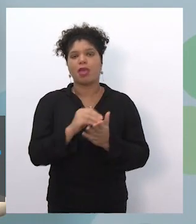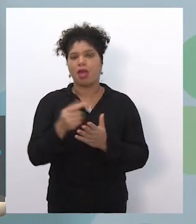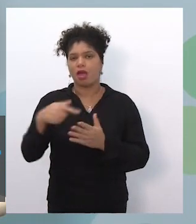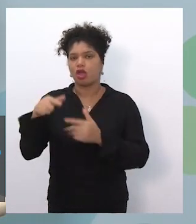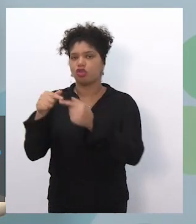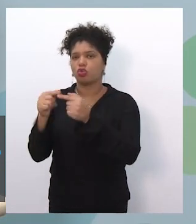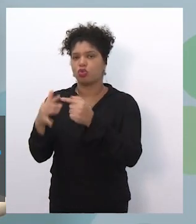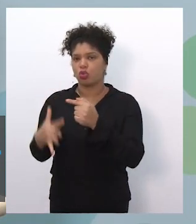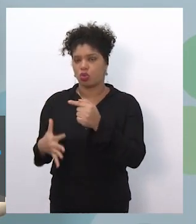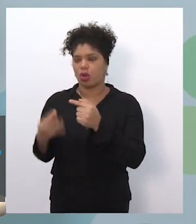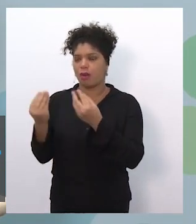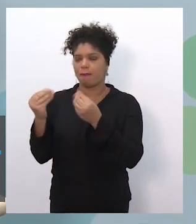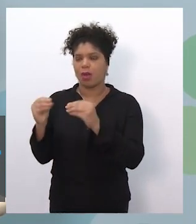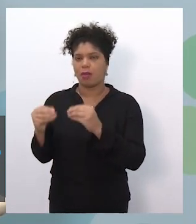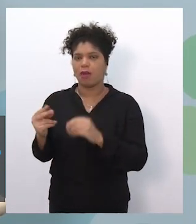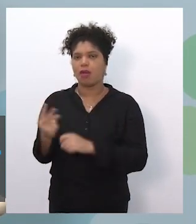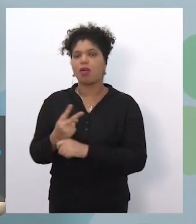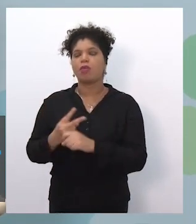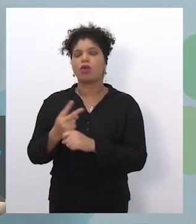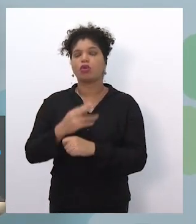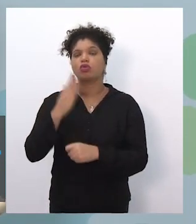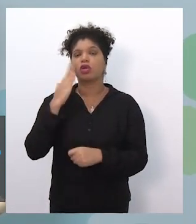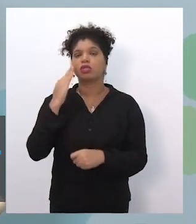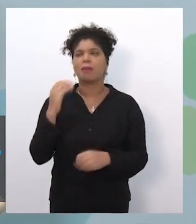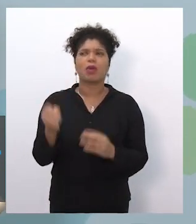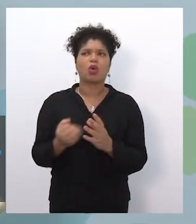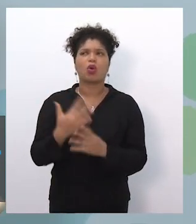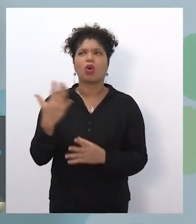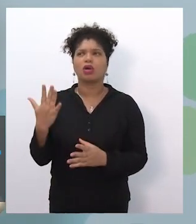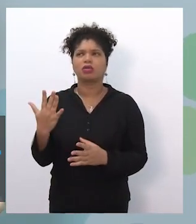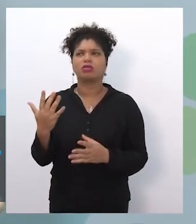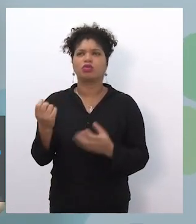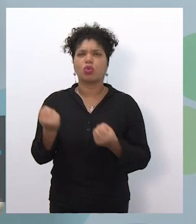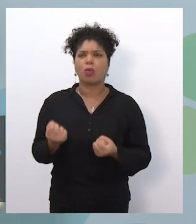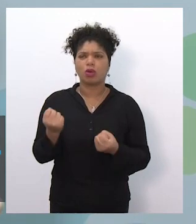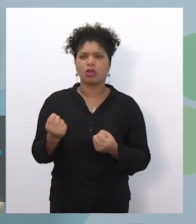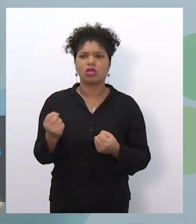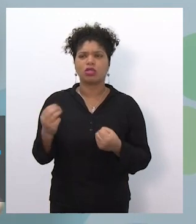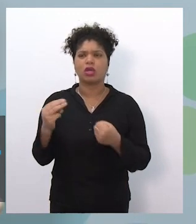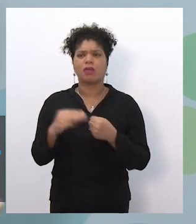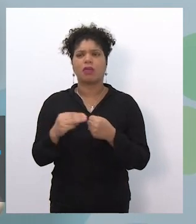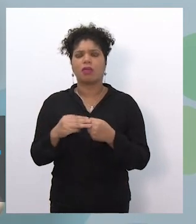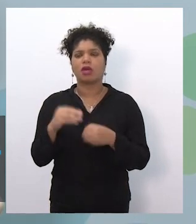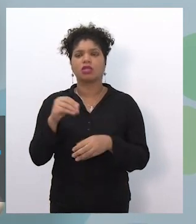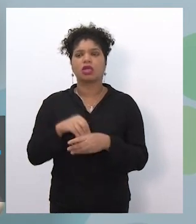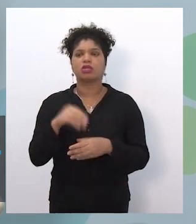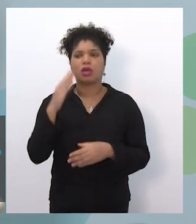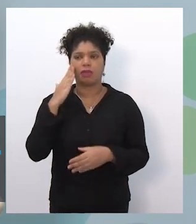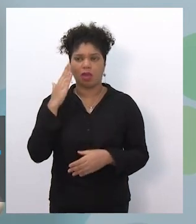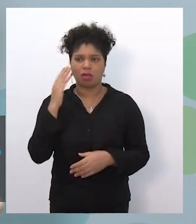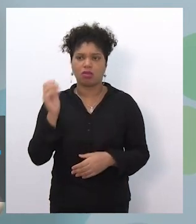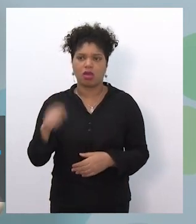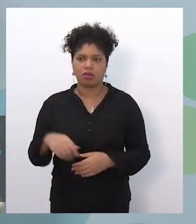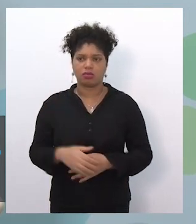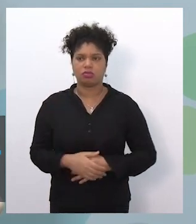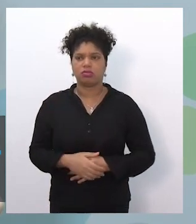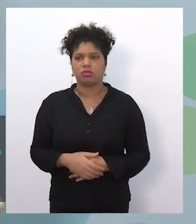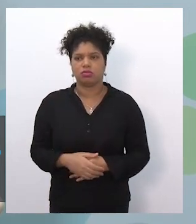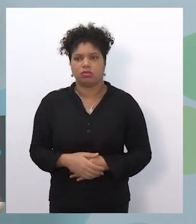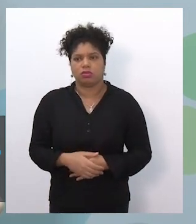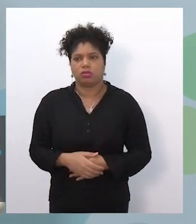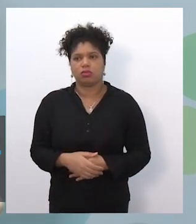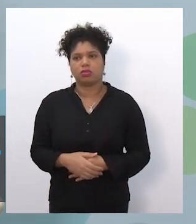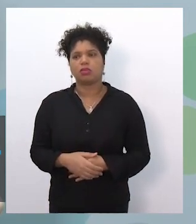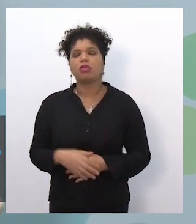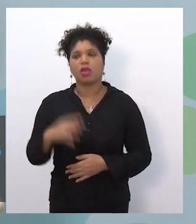né? E fazer uma busca para saber quanto que ele vai suportar de memória, quanto que tem, e enfim. Então, acho que ficou